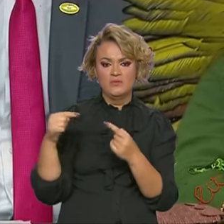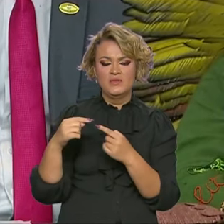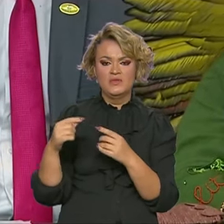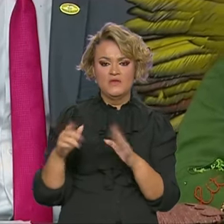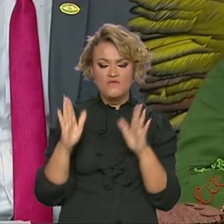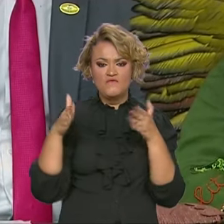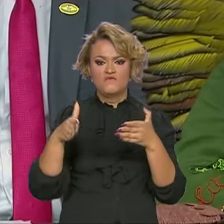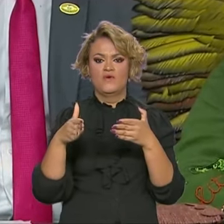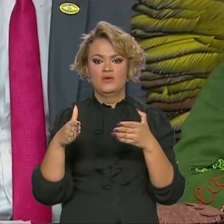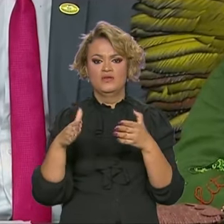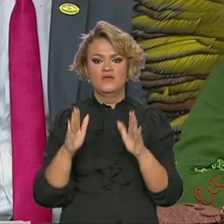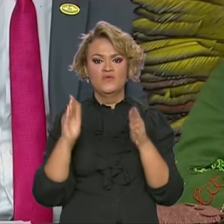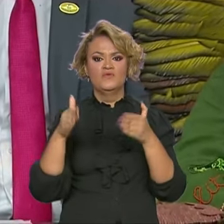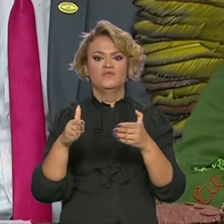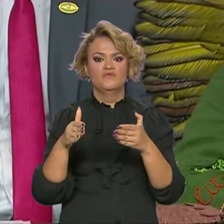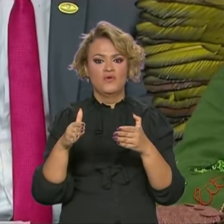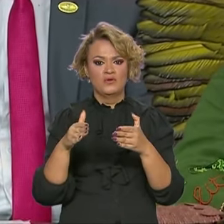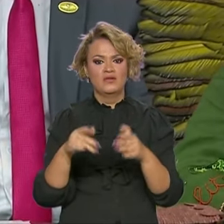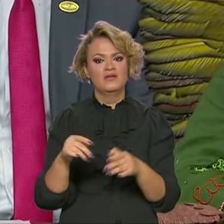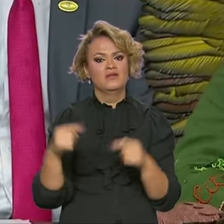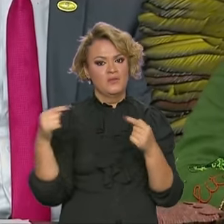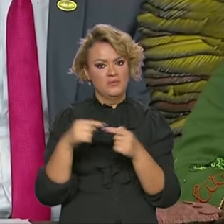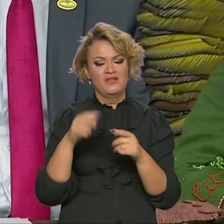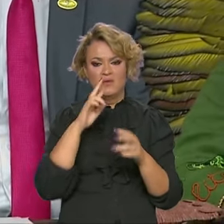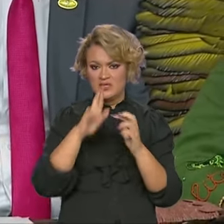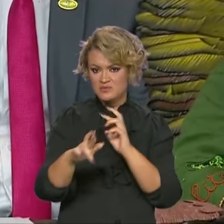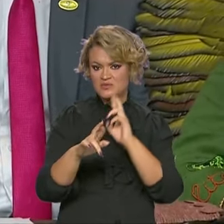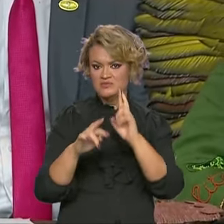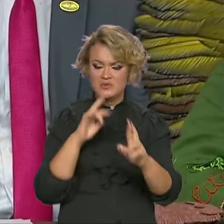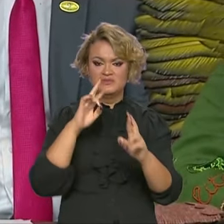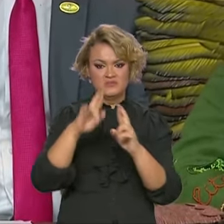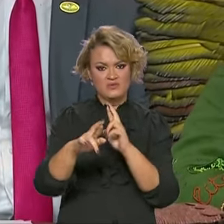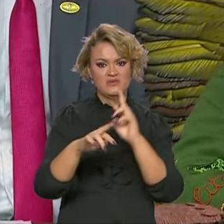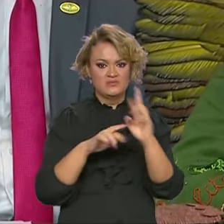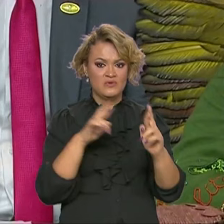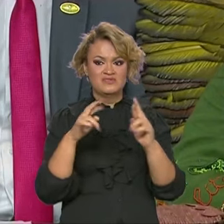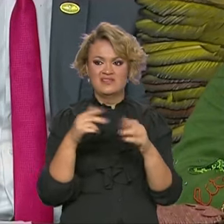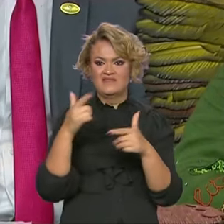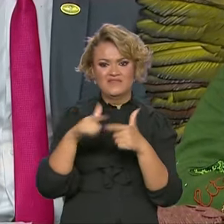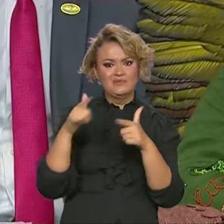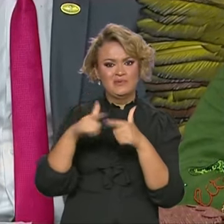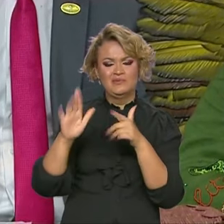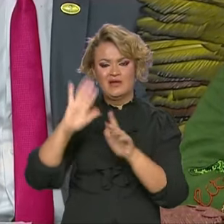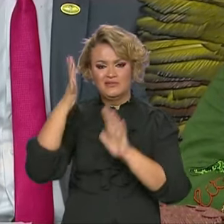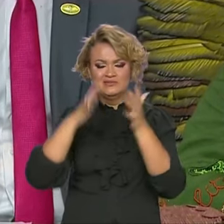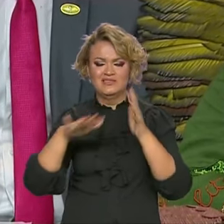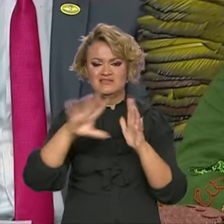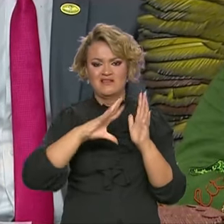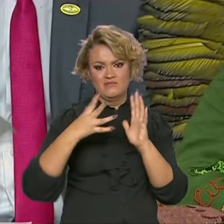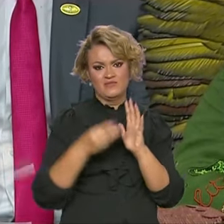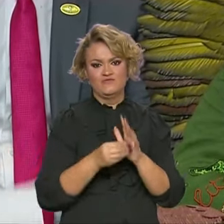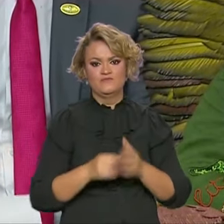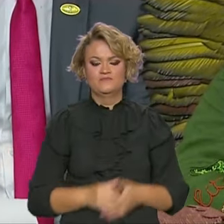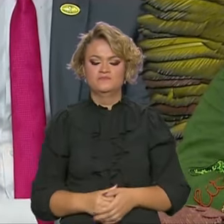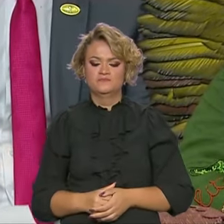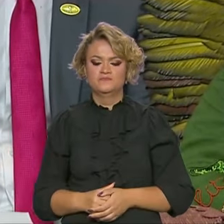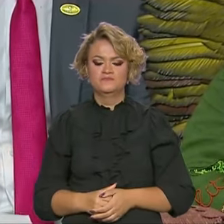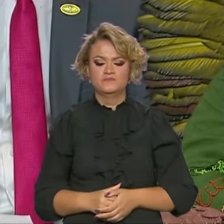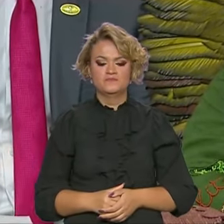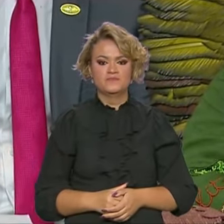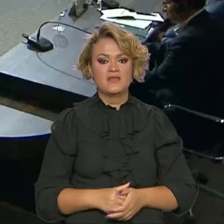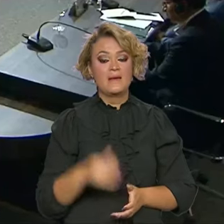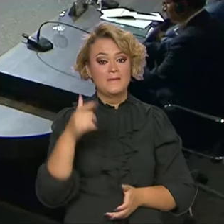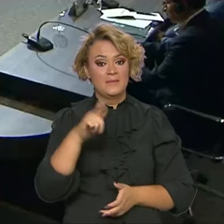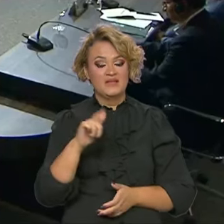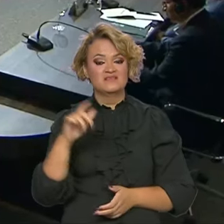enfoque ousado e proporcional nas respostas aos dilemas que a Amazônia enfrenta. Temos